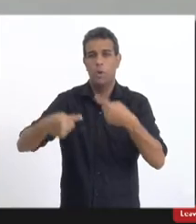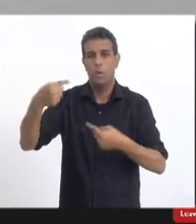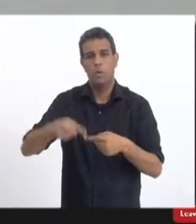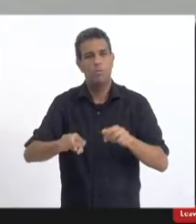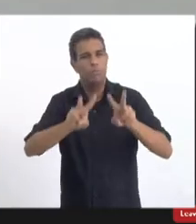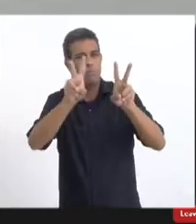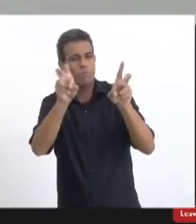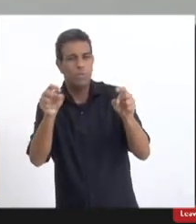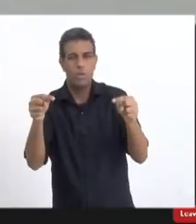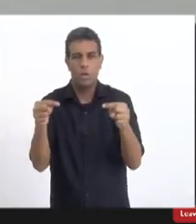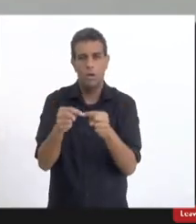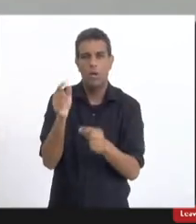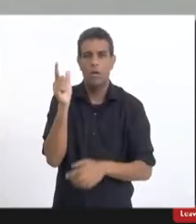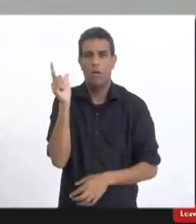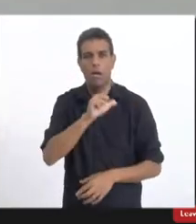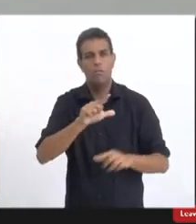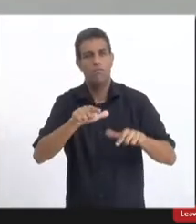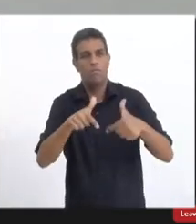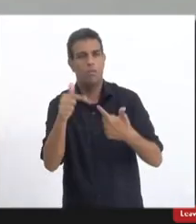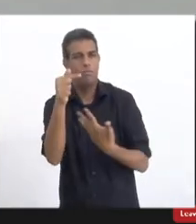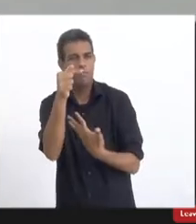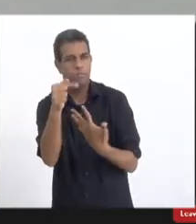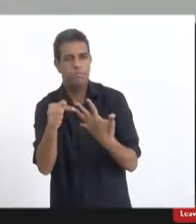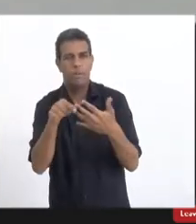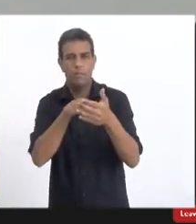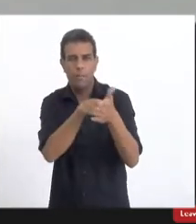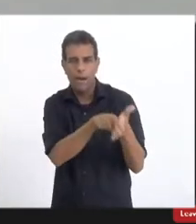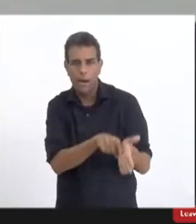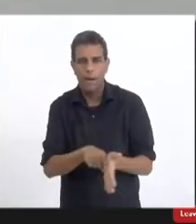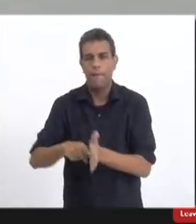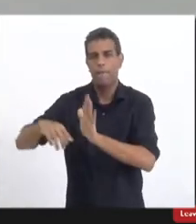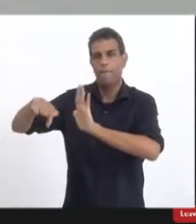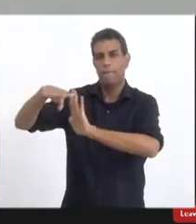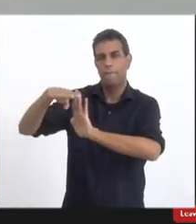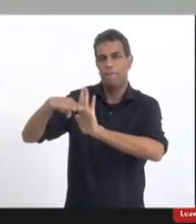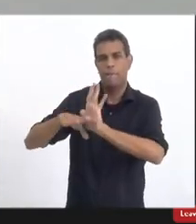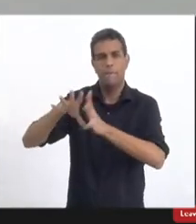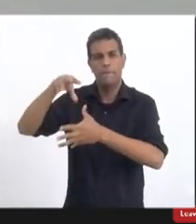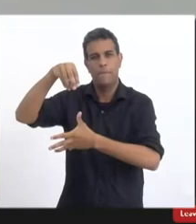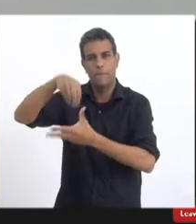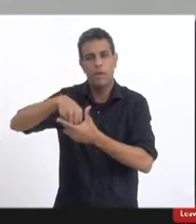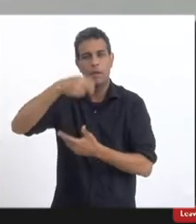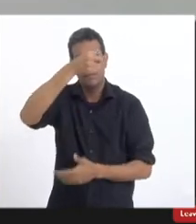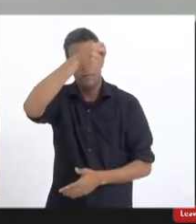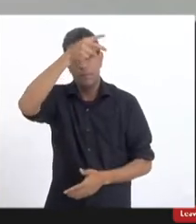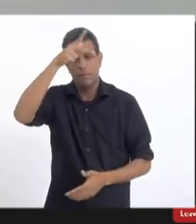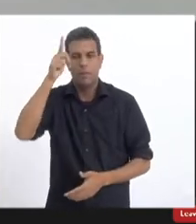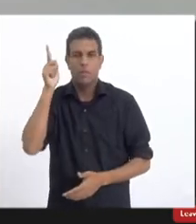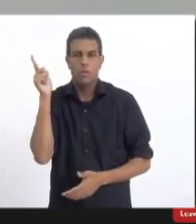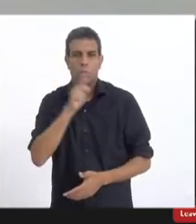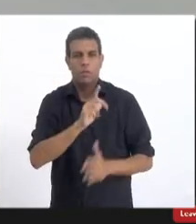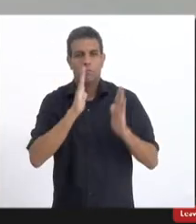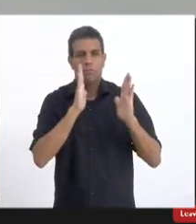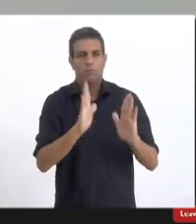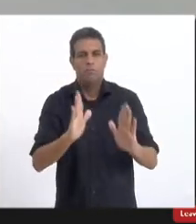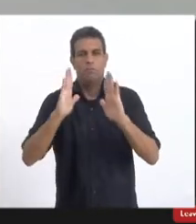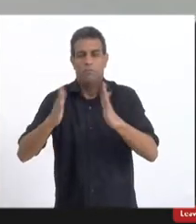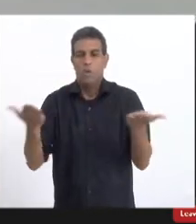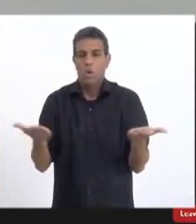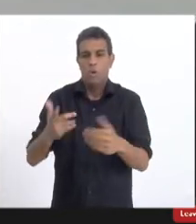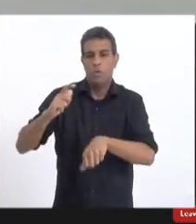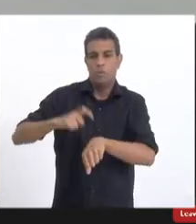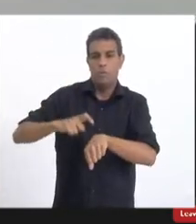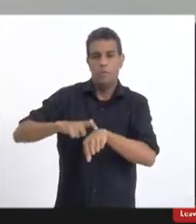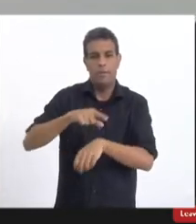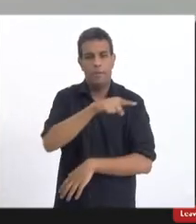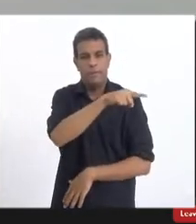Drogas pretende atuar com a elaboração do Plano Municipal de Política sobre Álcool e Drogas. Hoje o